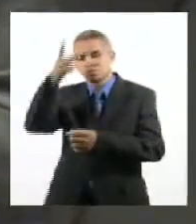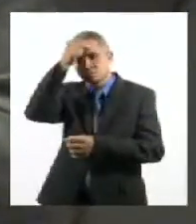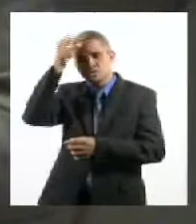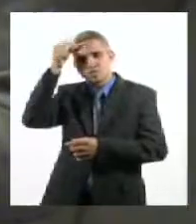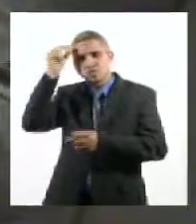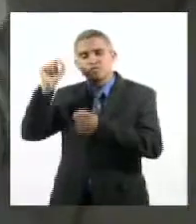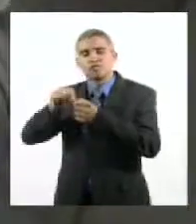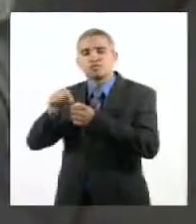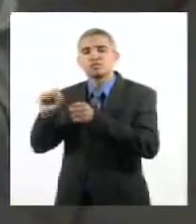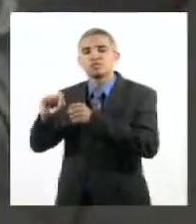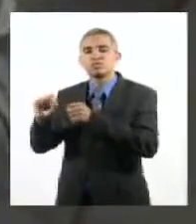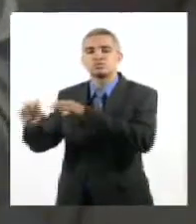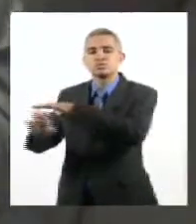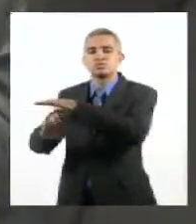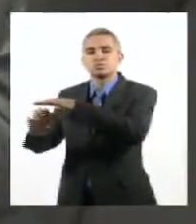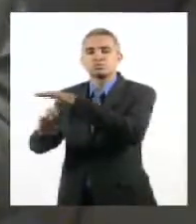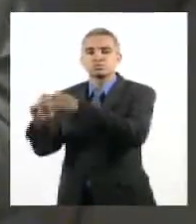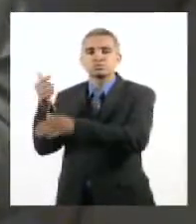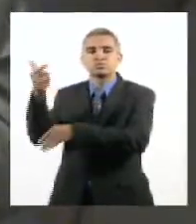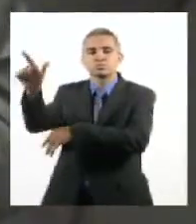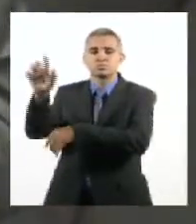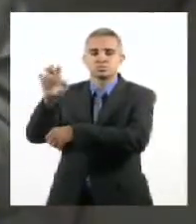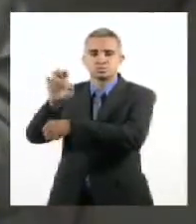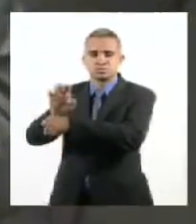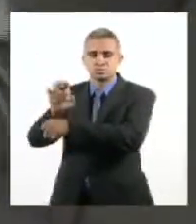estado que hoje está